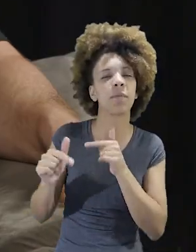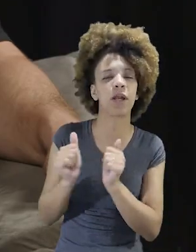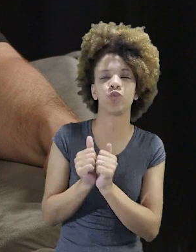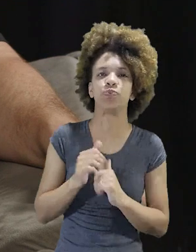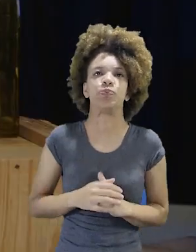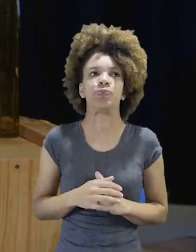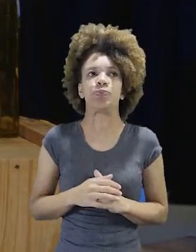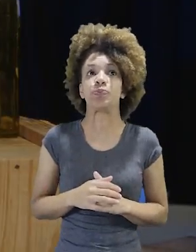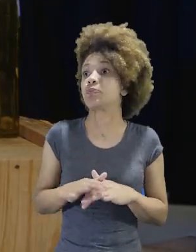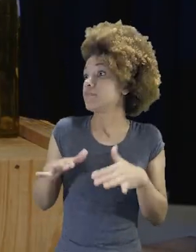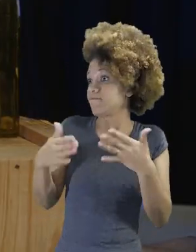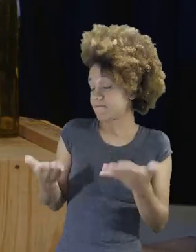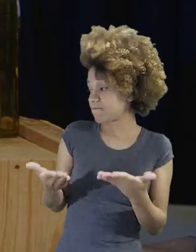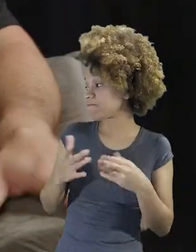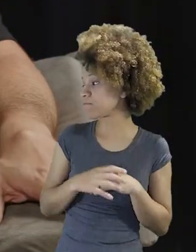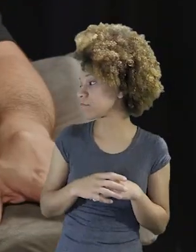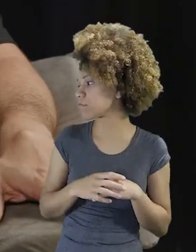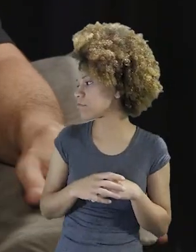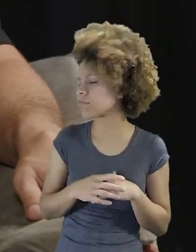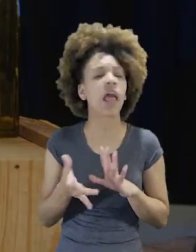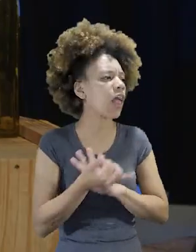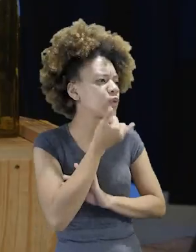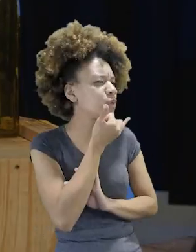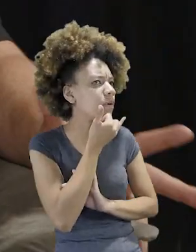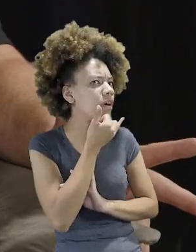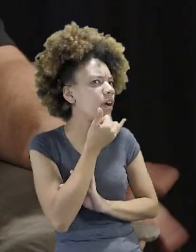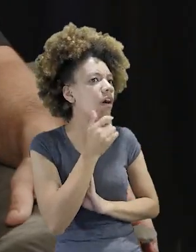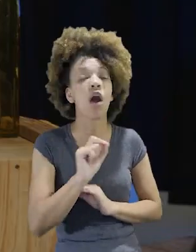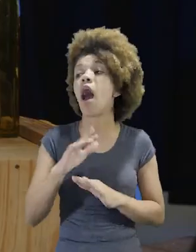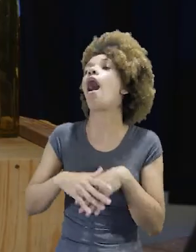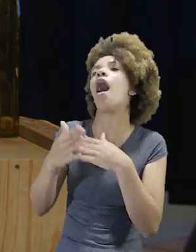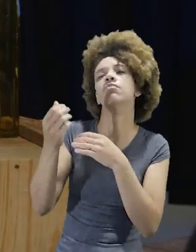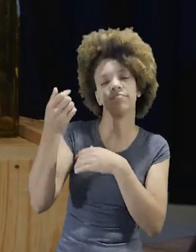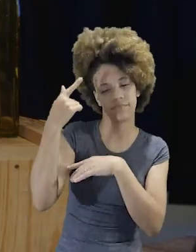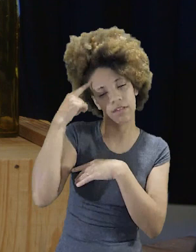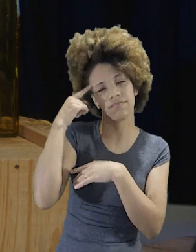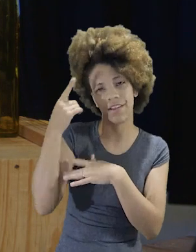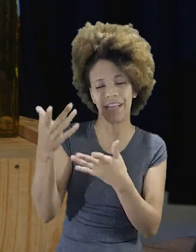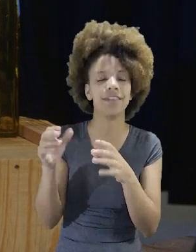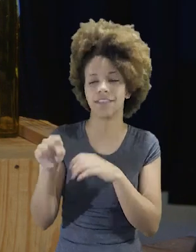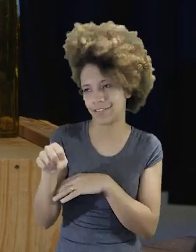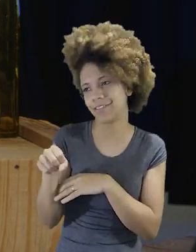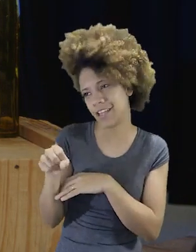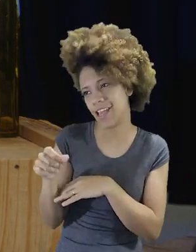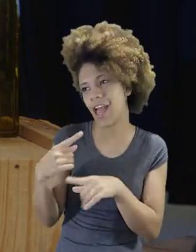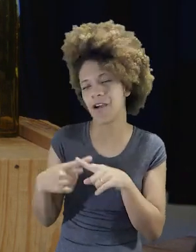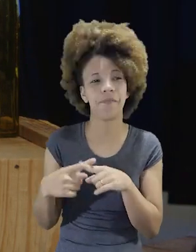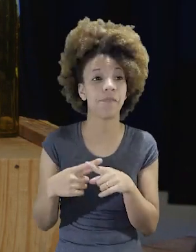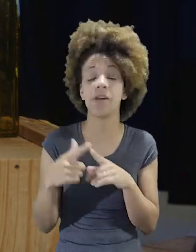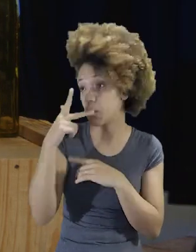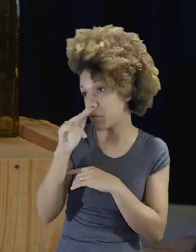onde é que eu tava Ah tá a coisa do dono da da plateia assim eu acho que assim É uma pena que